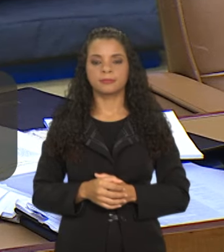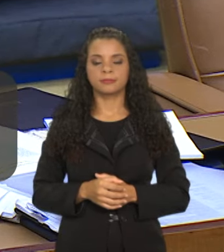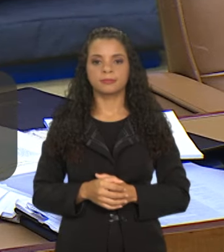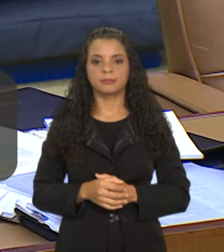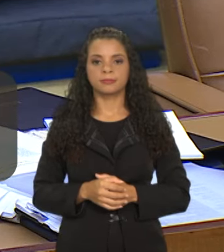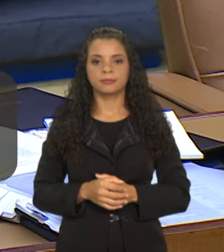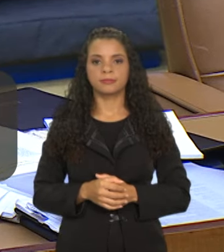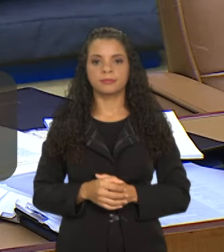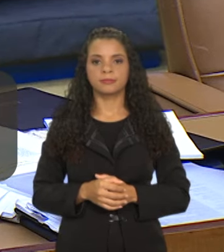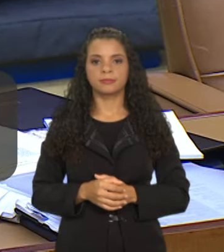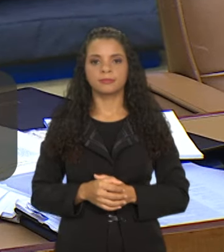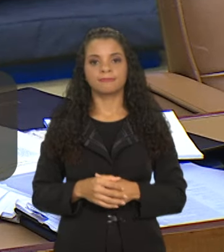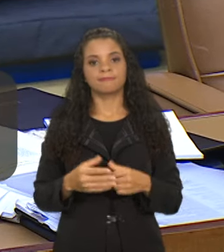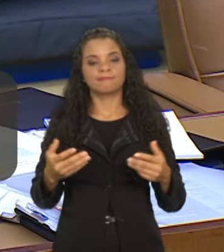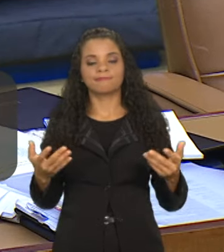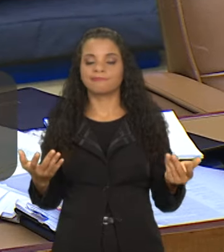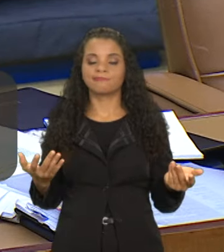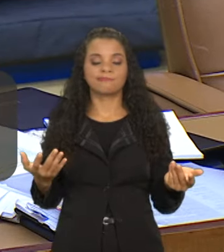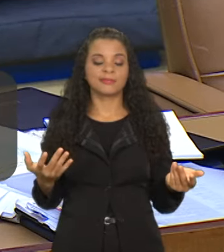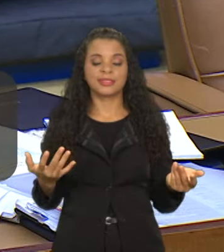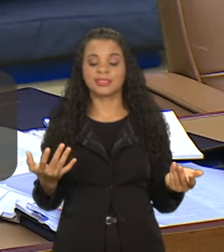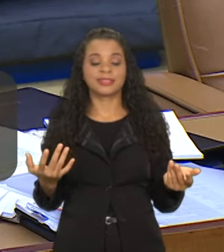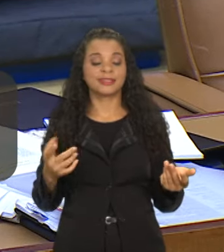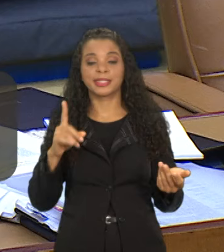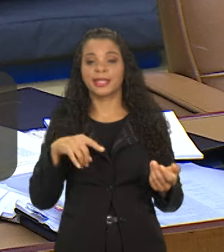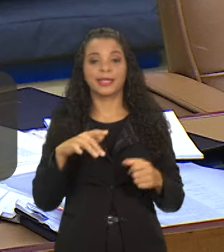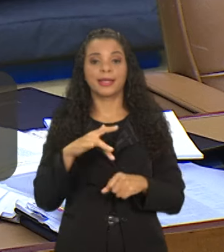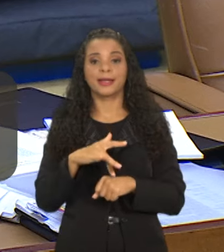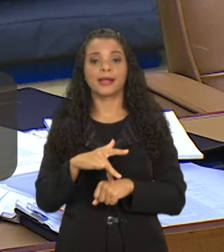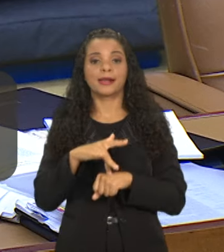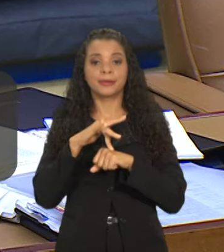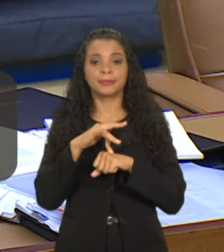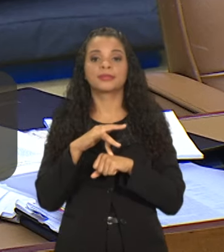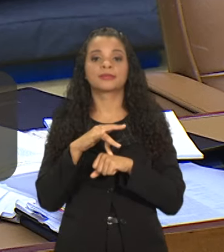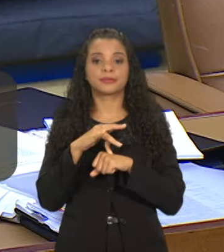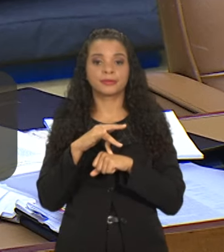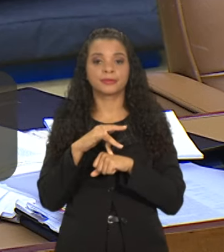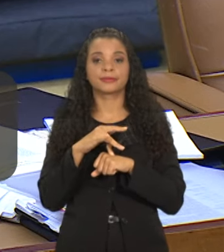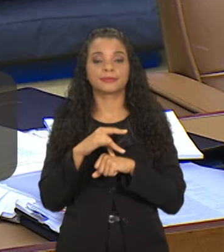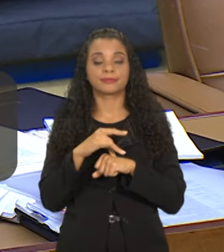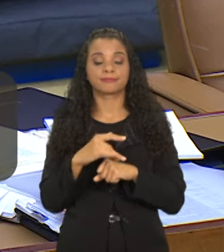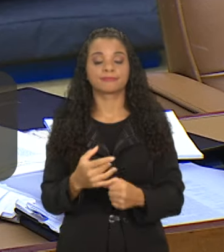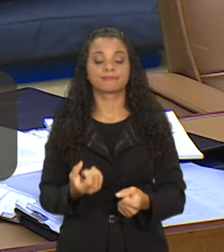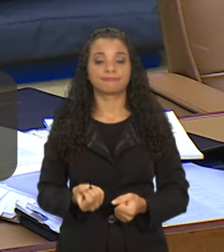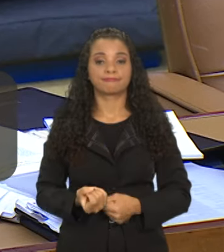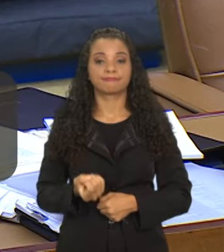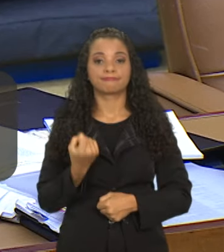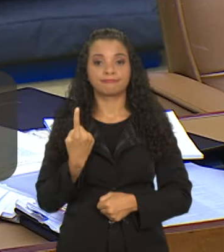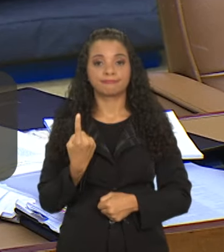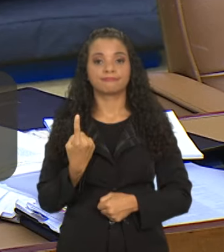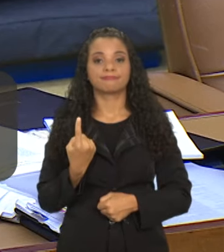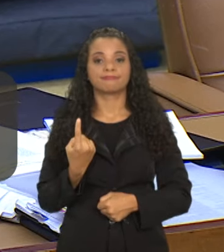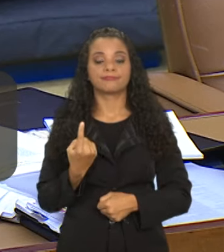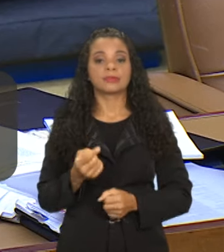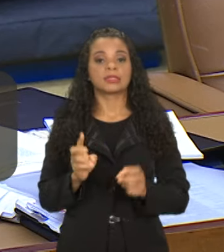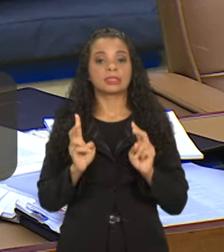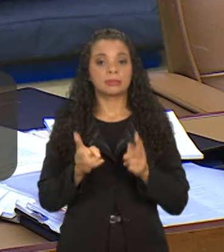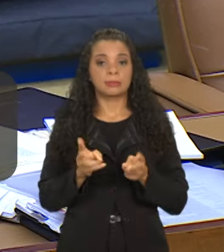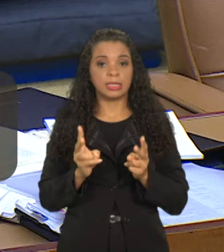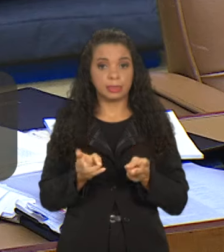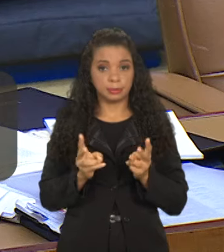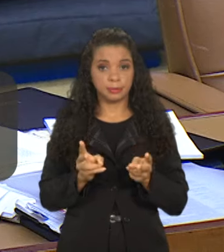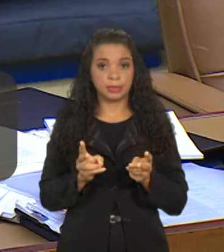o patético e a hipocrisia, as mesmas autoridades que editaram a lei